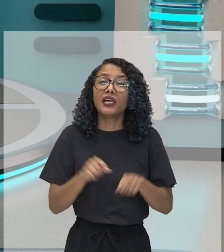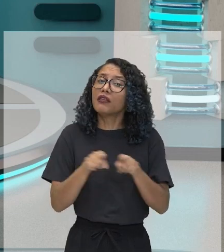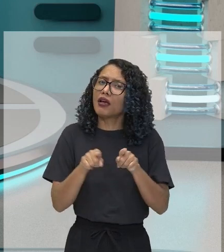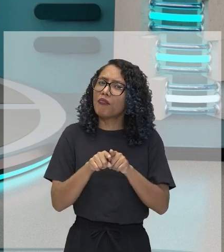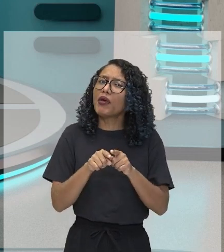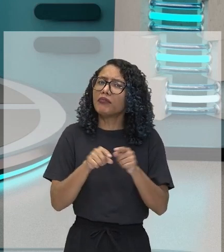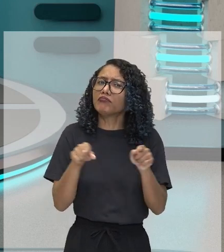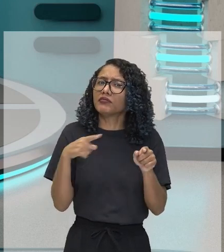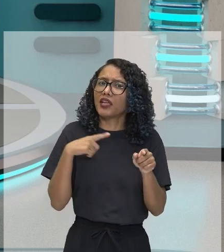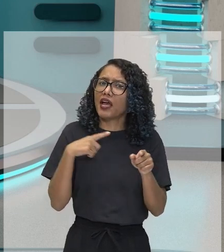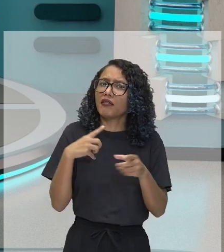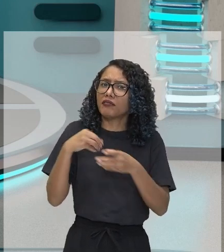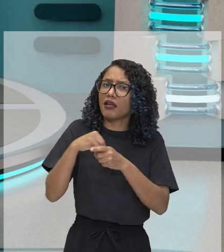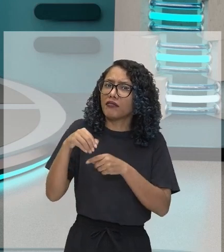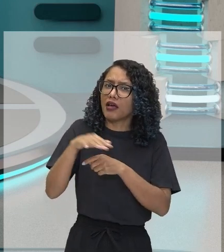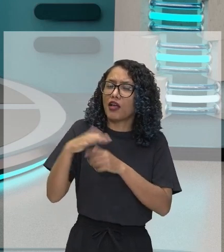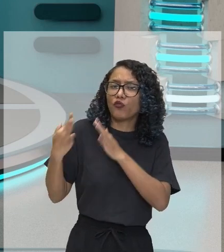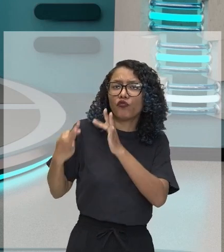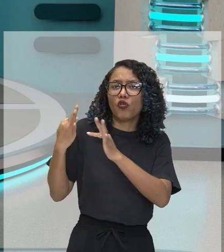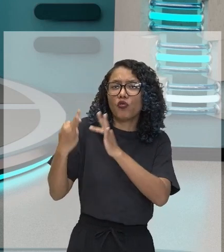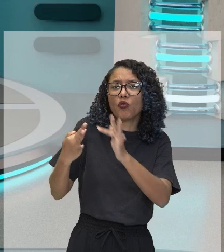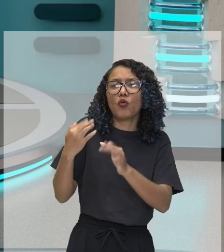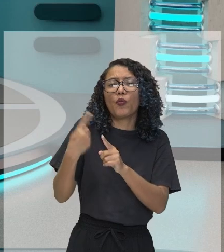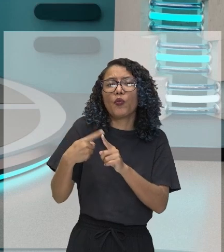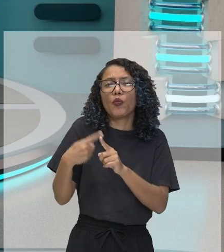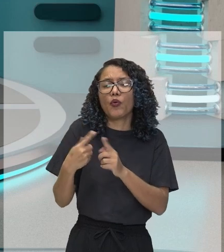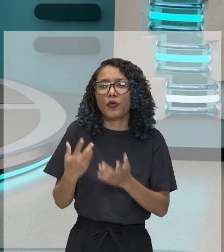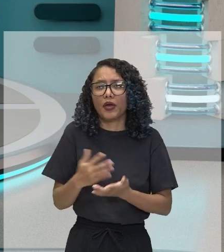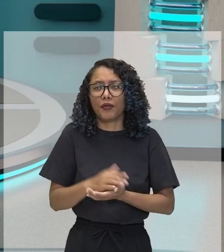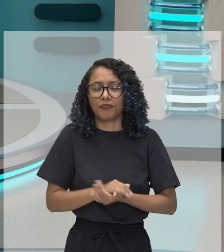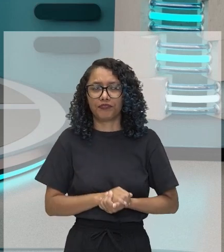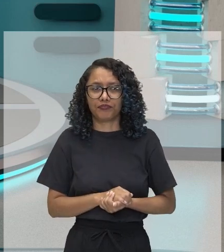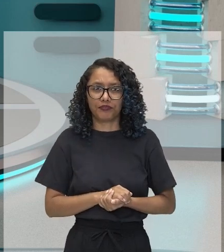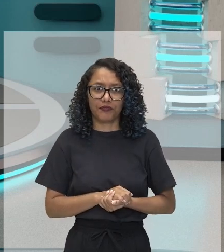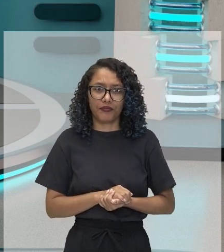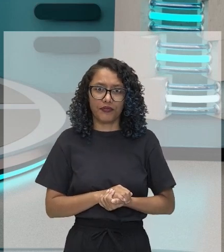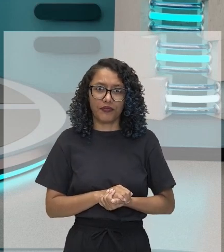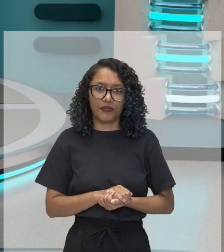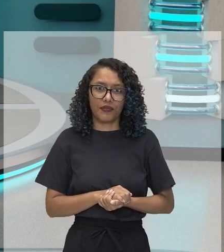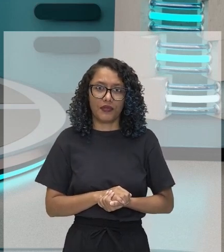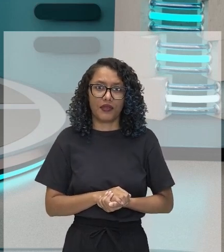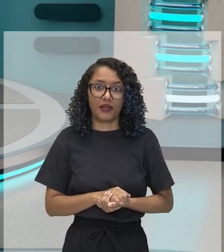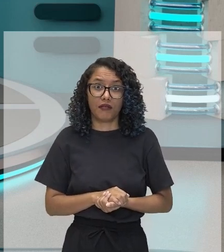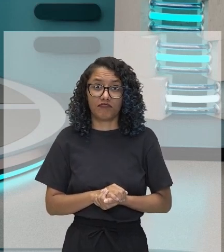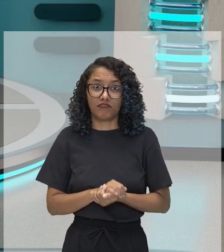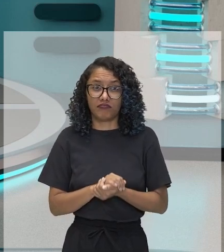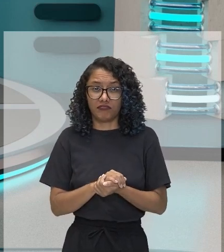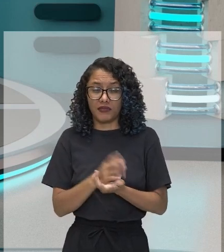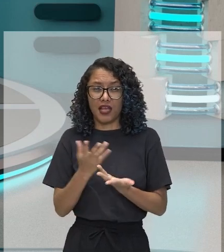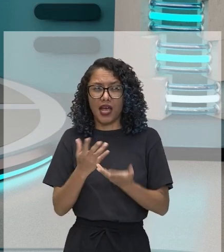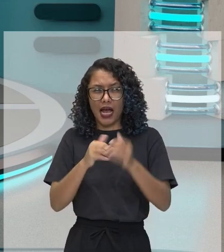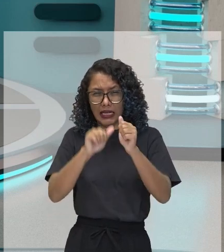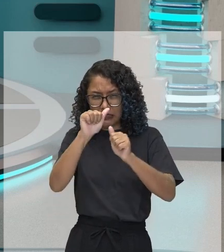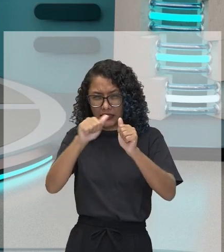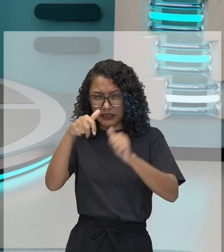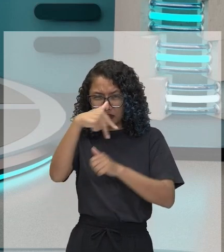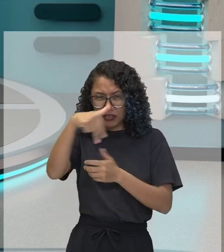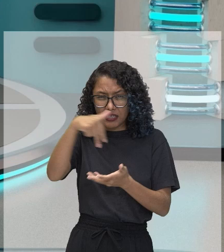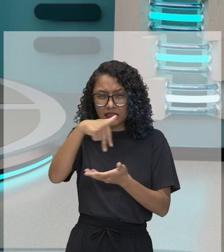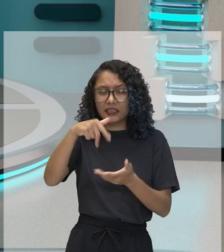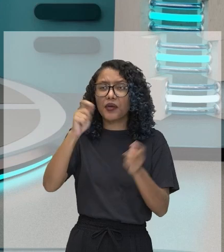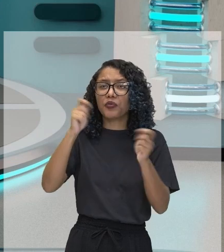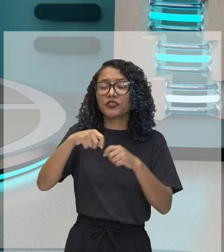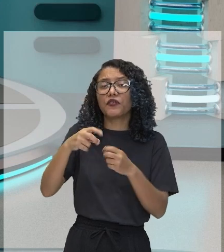porque ela, através da dança, podemos identificar diversos países, partes do mundo.